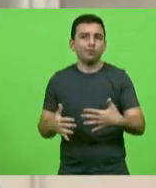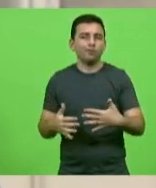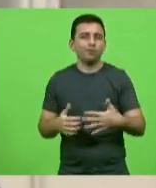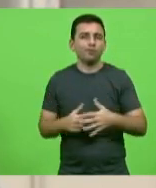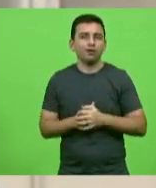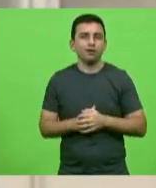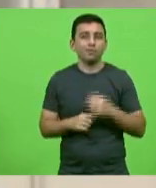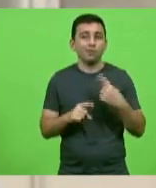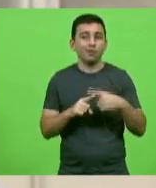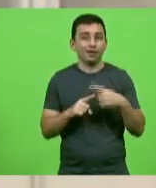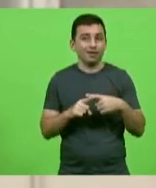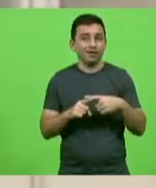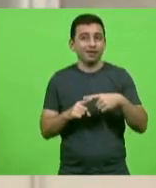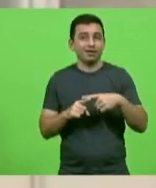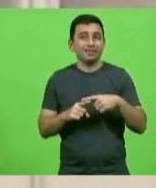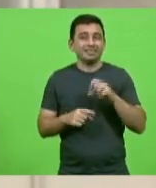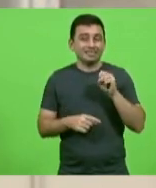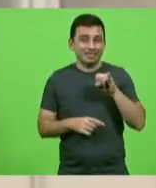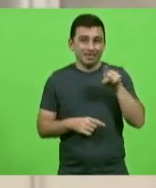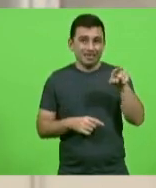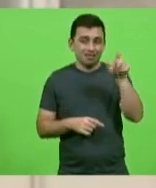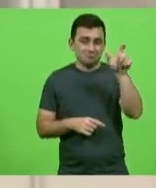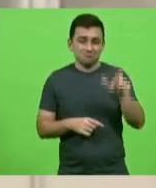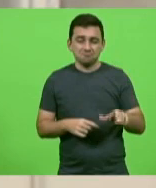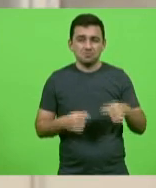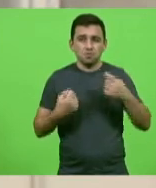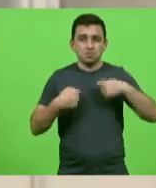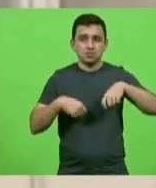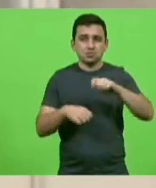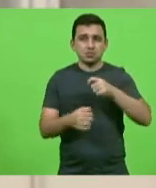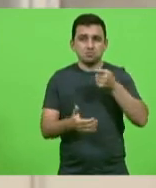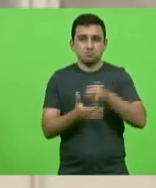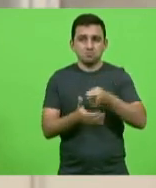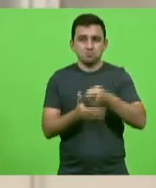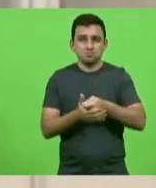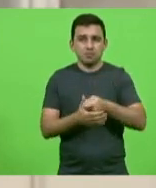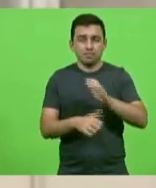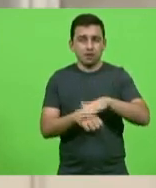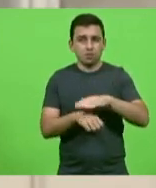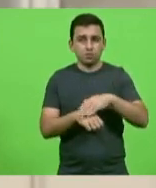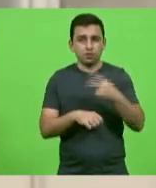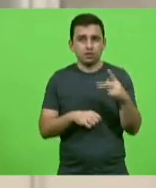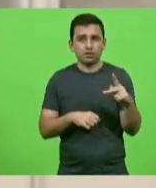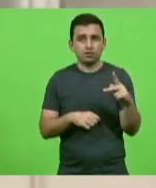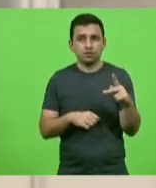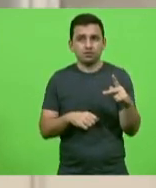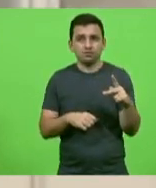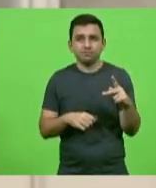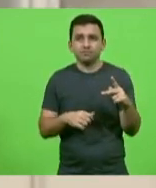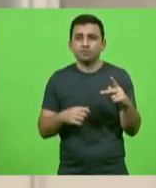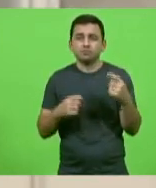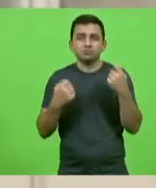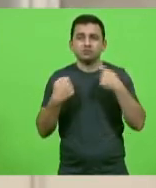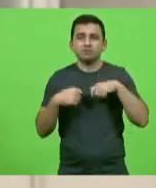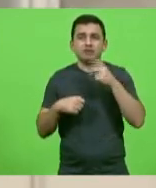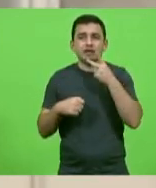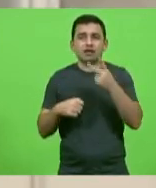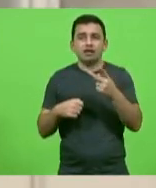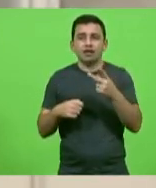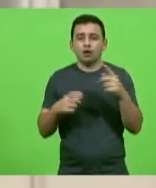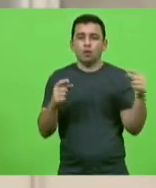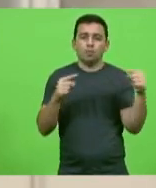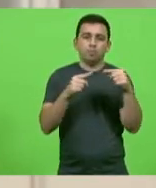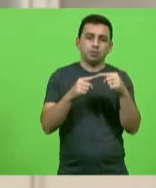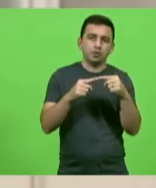porque se eu agente público não tinha o dever de praticar determinado ato não há Se falar em conduta